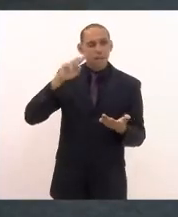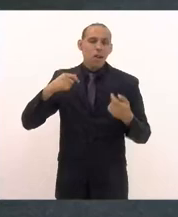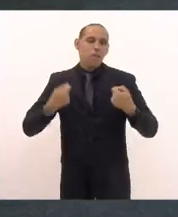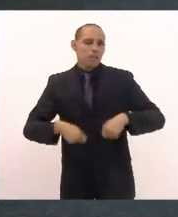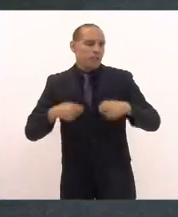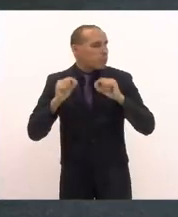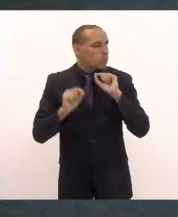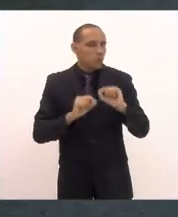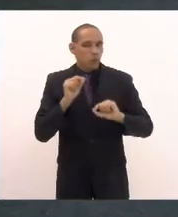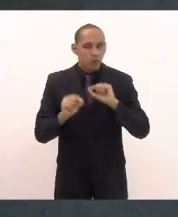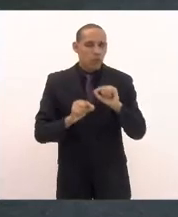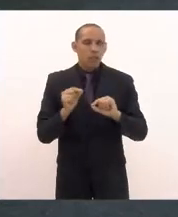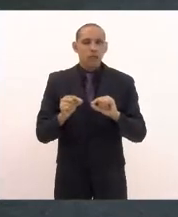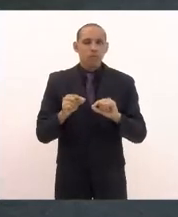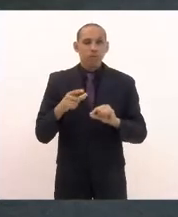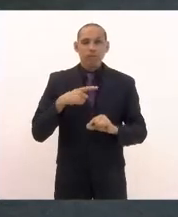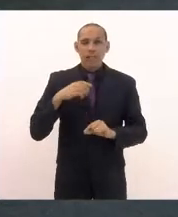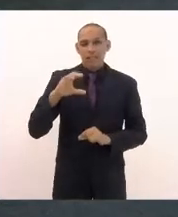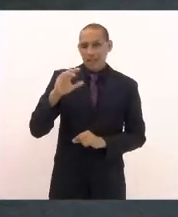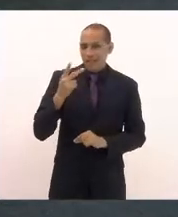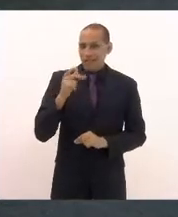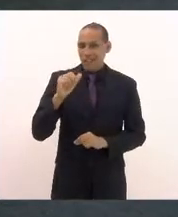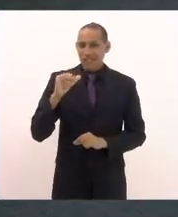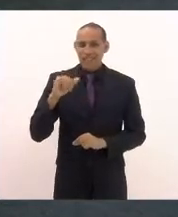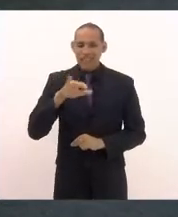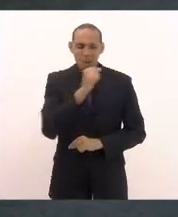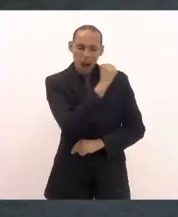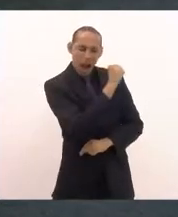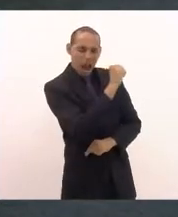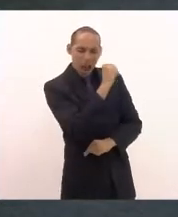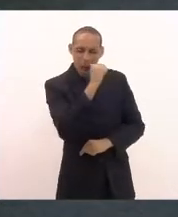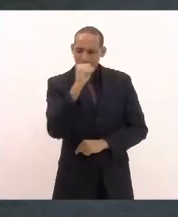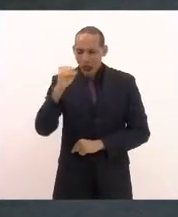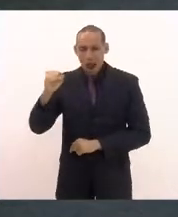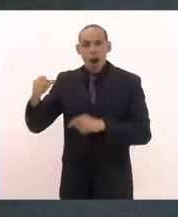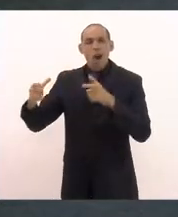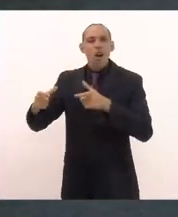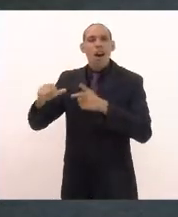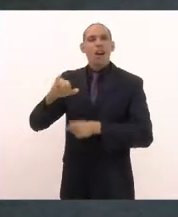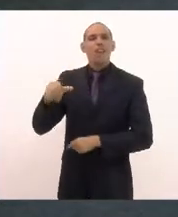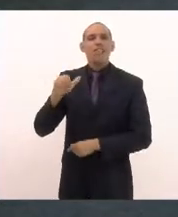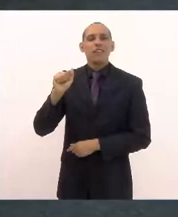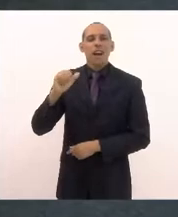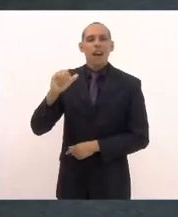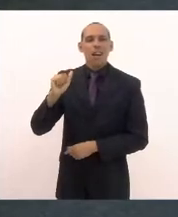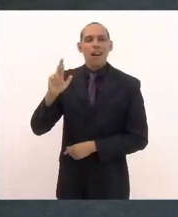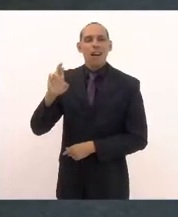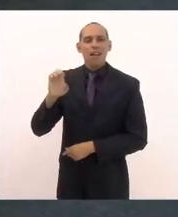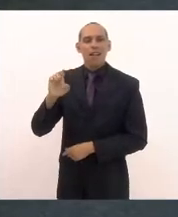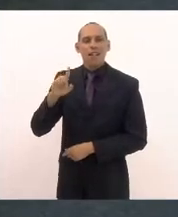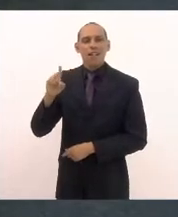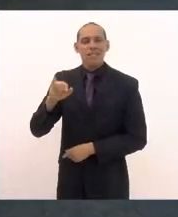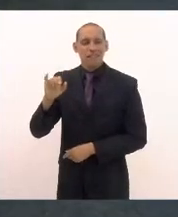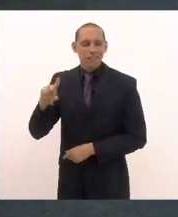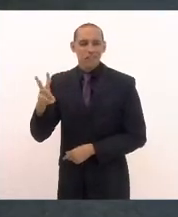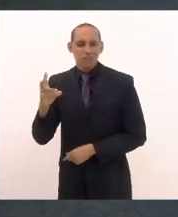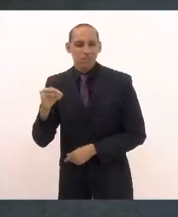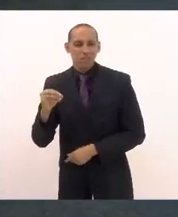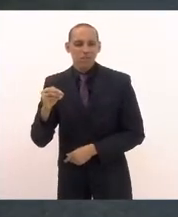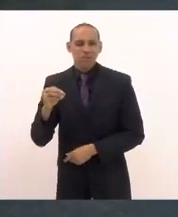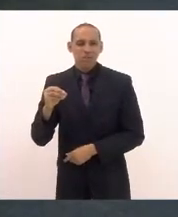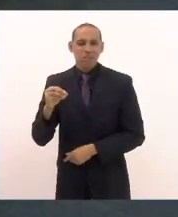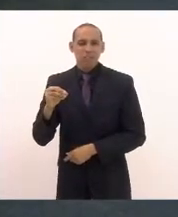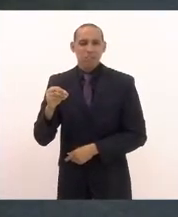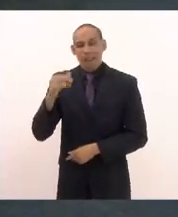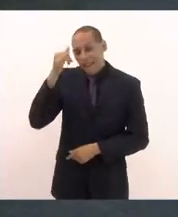mesmo dia houve a chacina do Jacarezinho, que não só impede que a gente possa nos